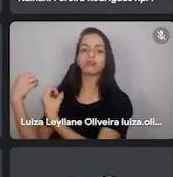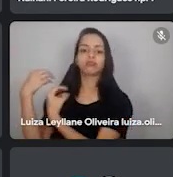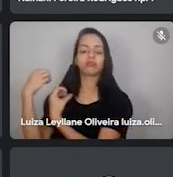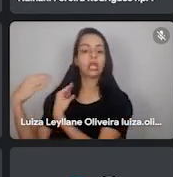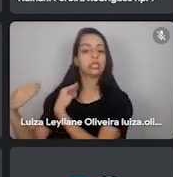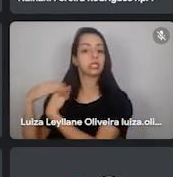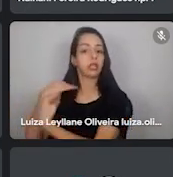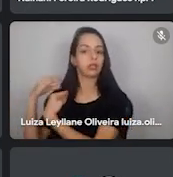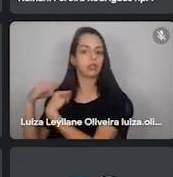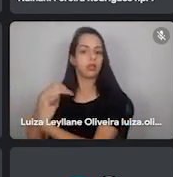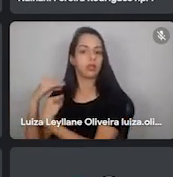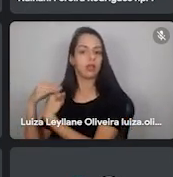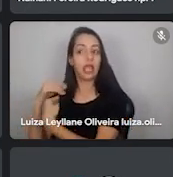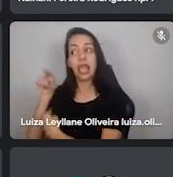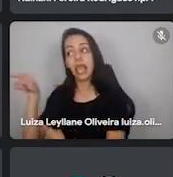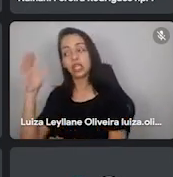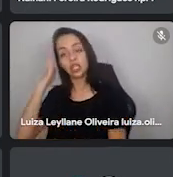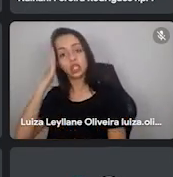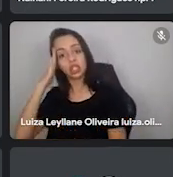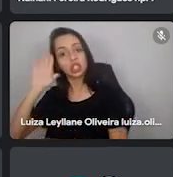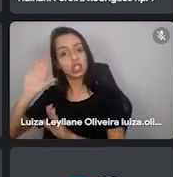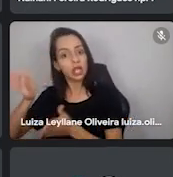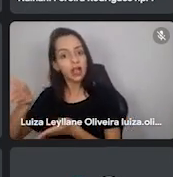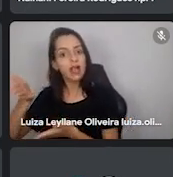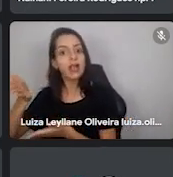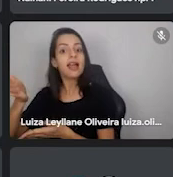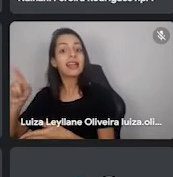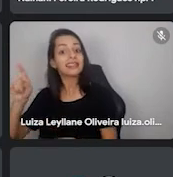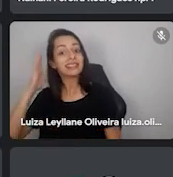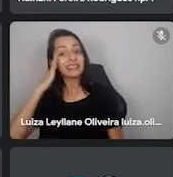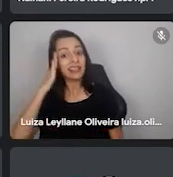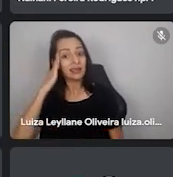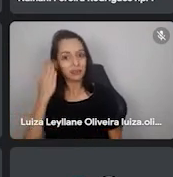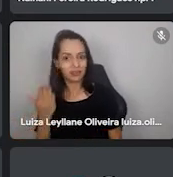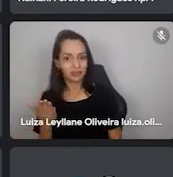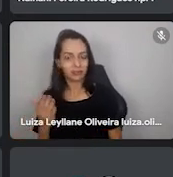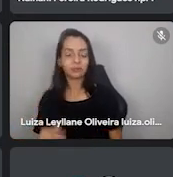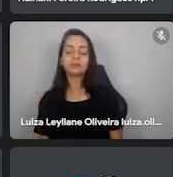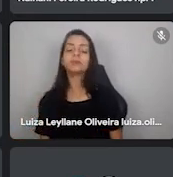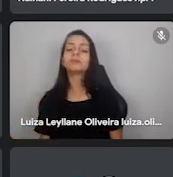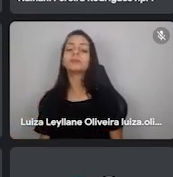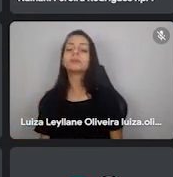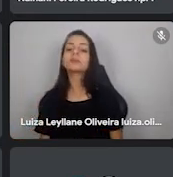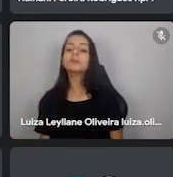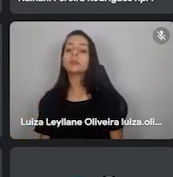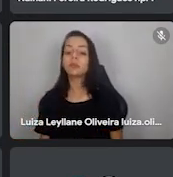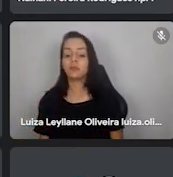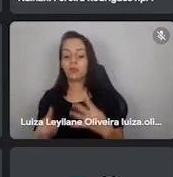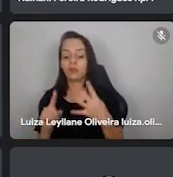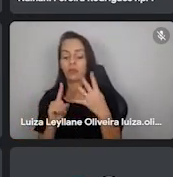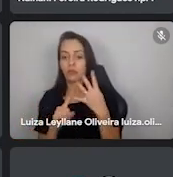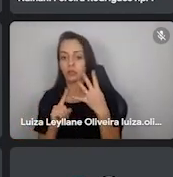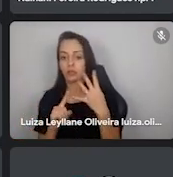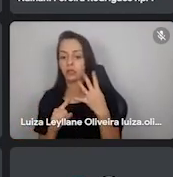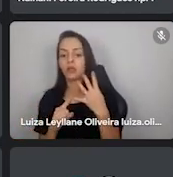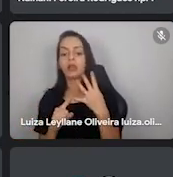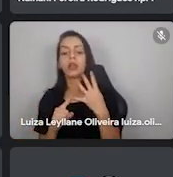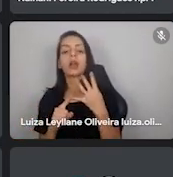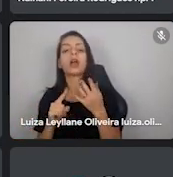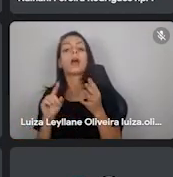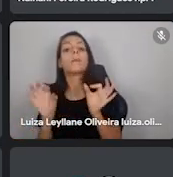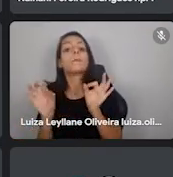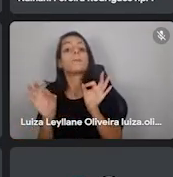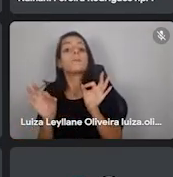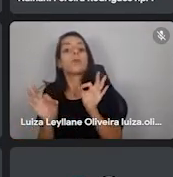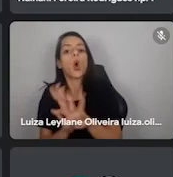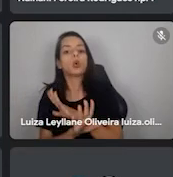uma pessoa autorizada da empresa. E a partir de que momento você passa a ser autorizado? A partir que